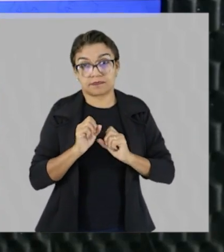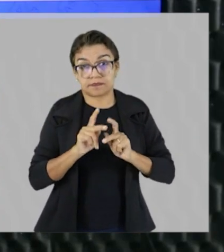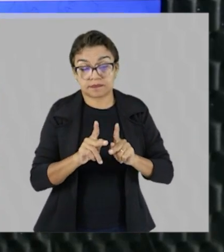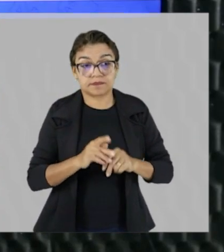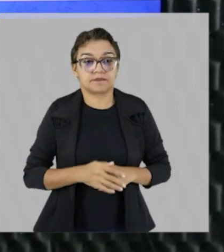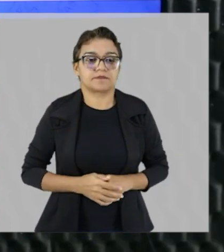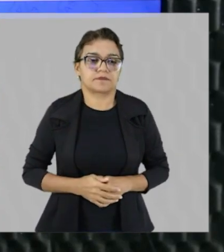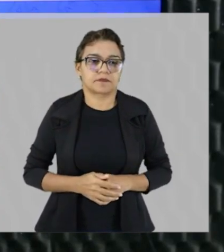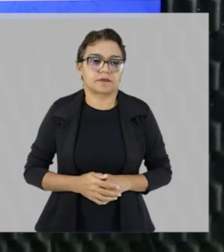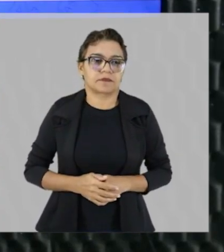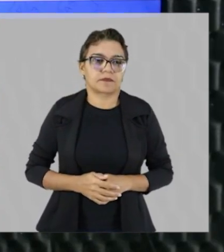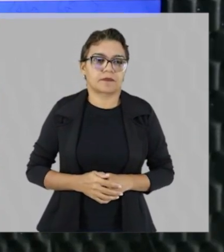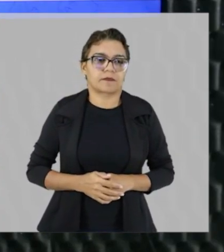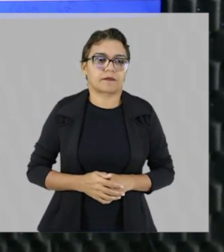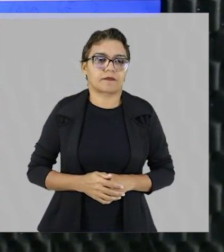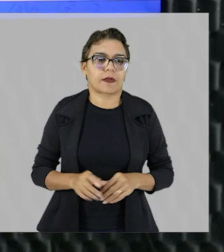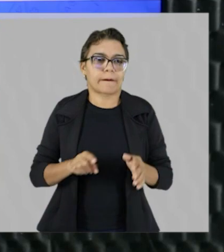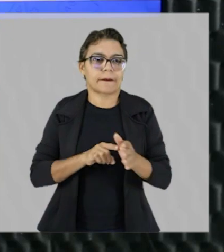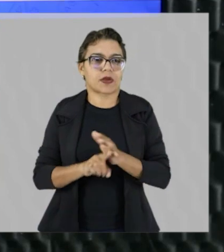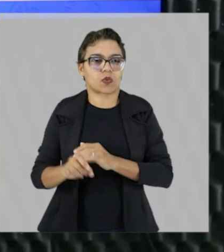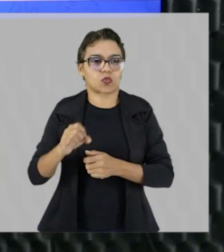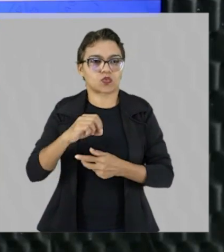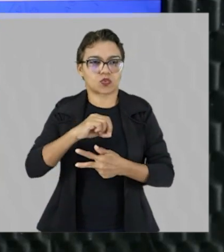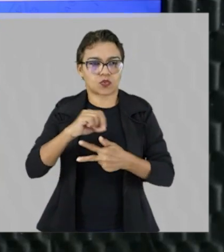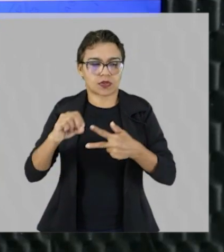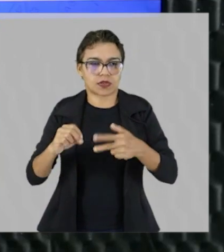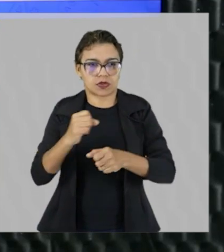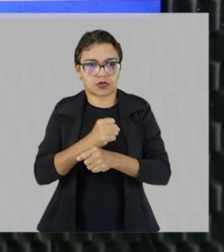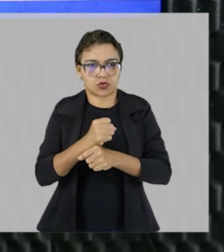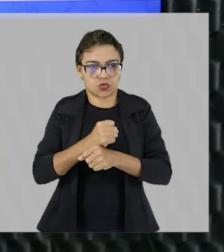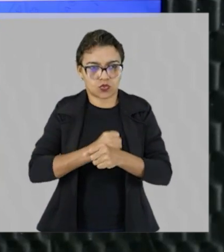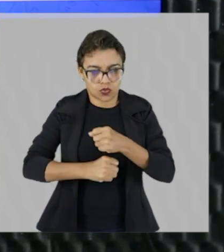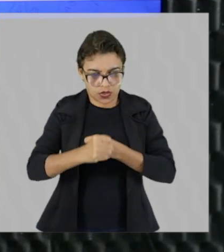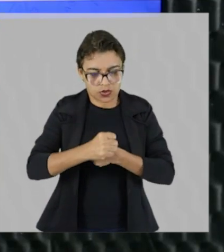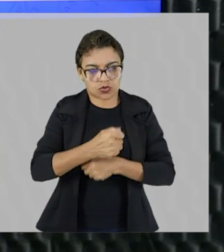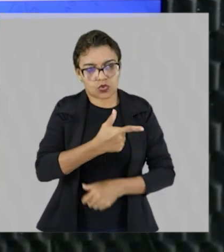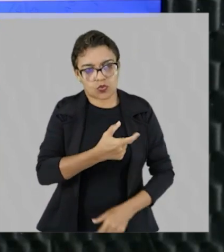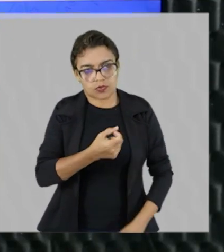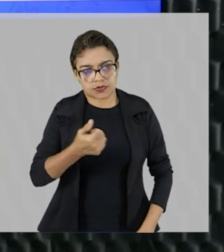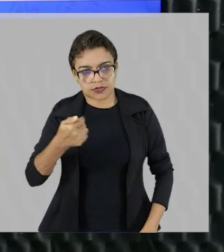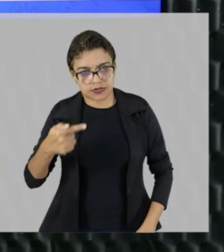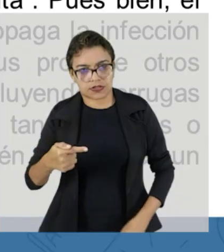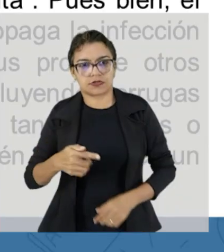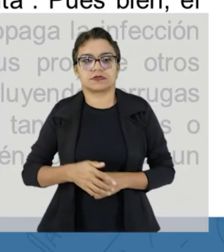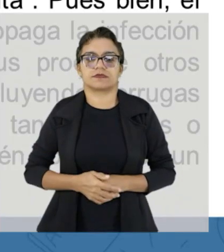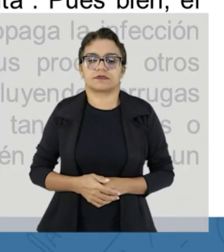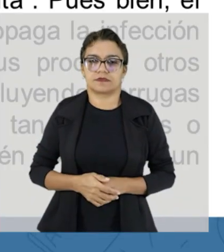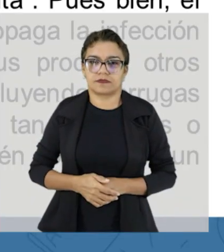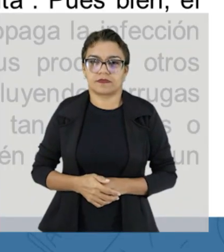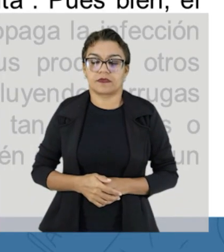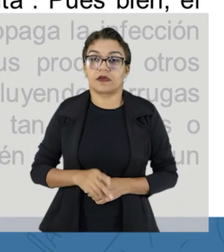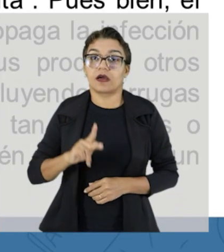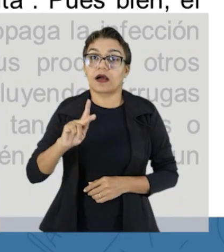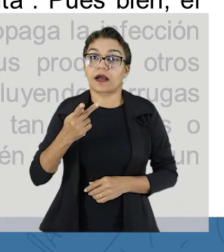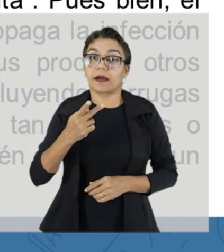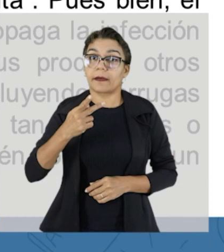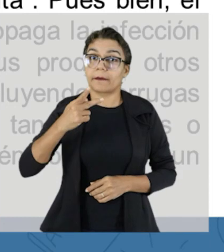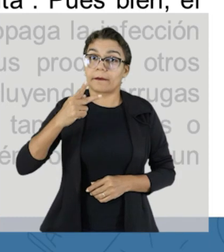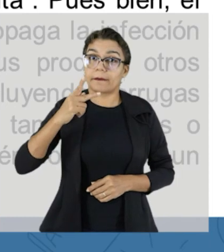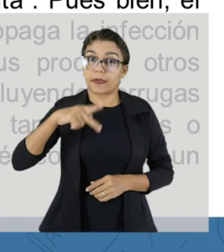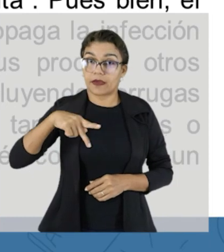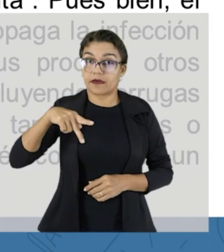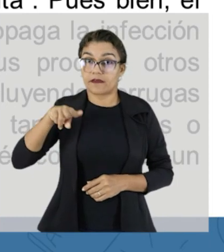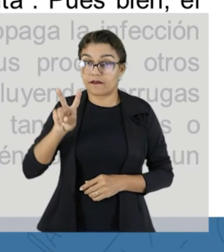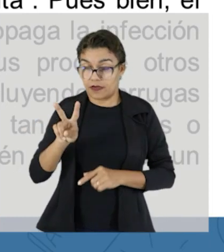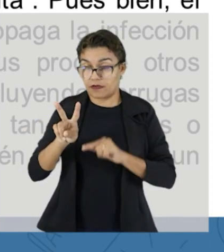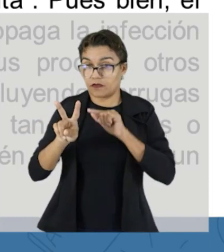para uma questão de Enem de 2017. El vírus del papiloma humano, HPV, vocês já ouviram falar, só